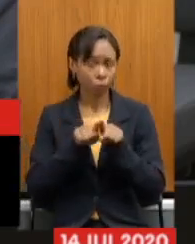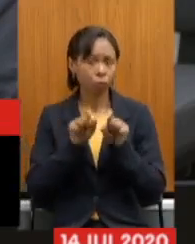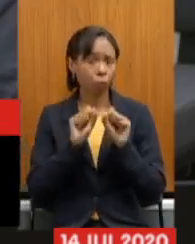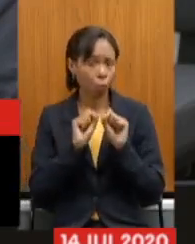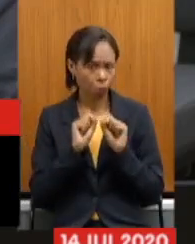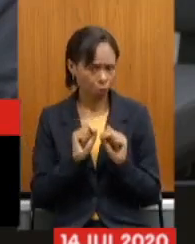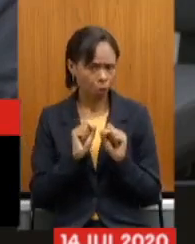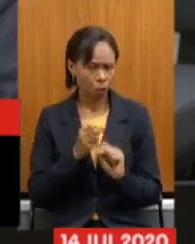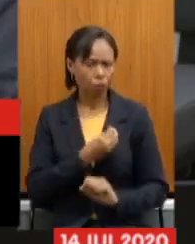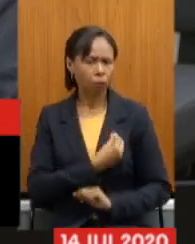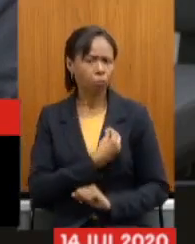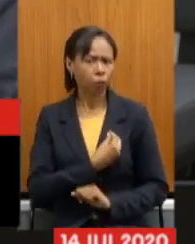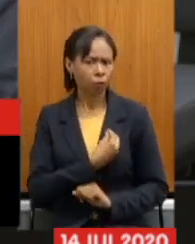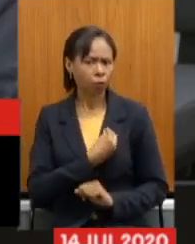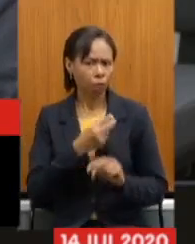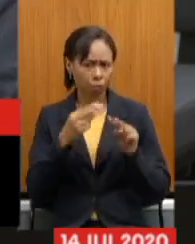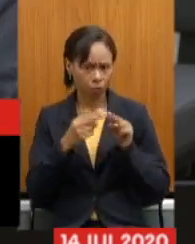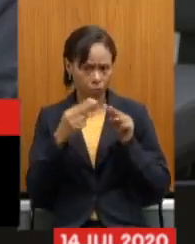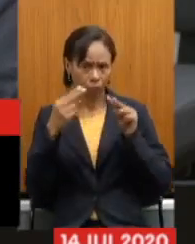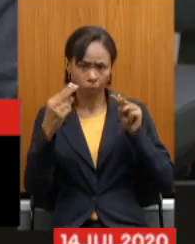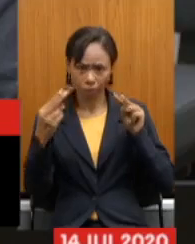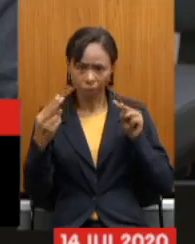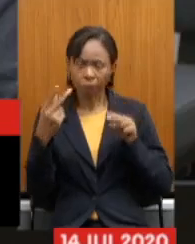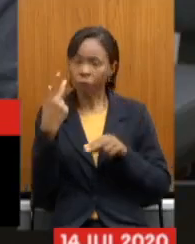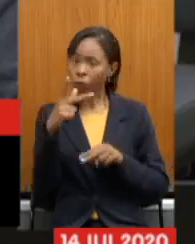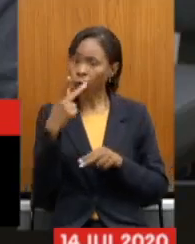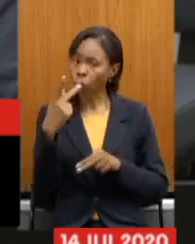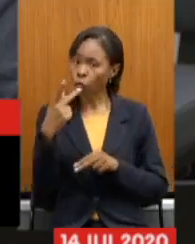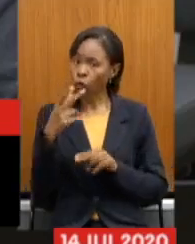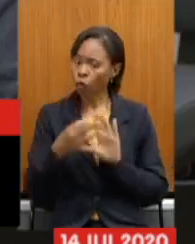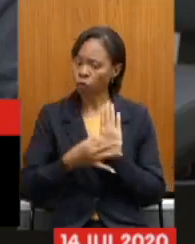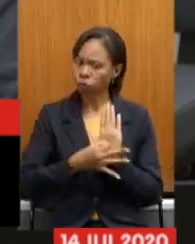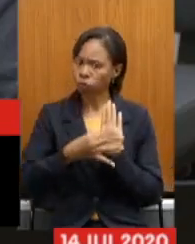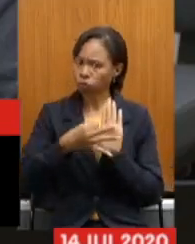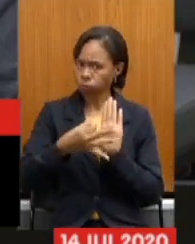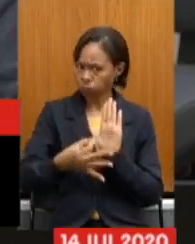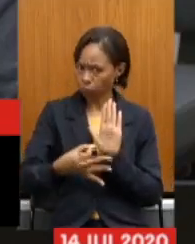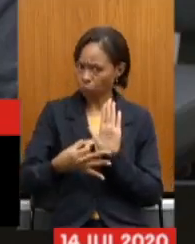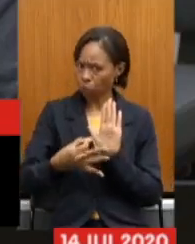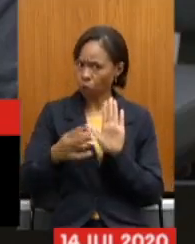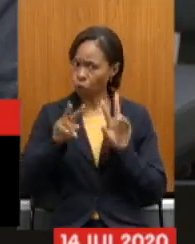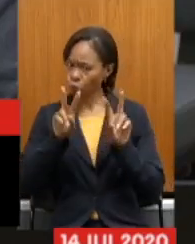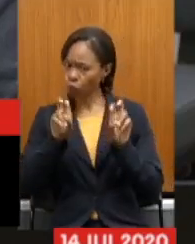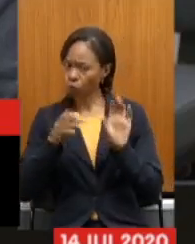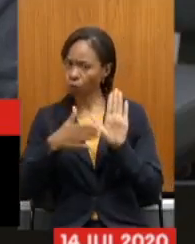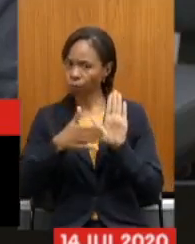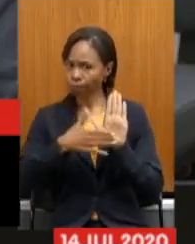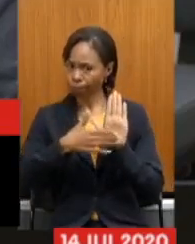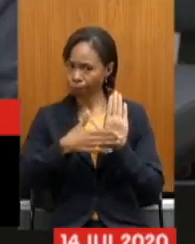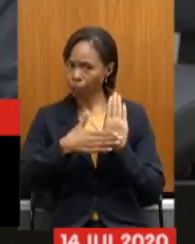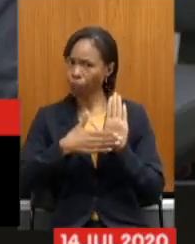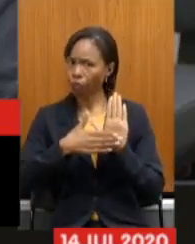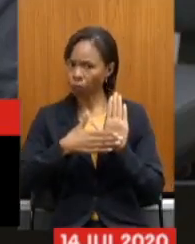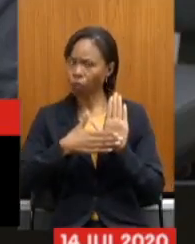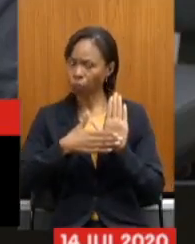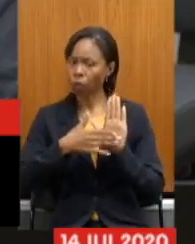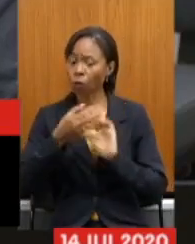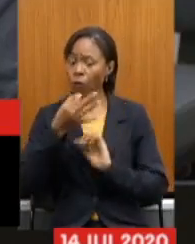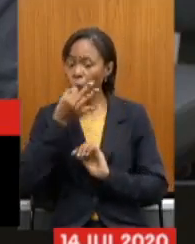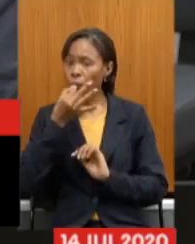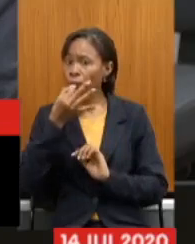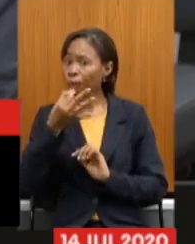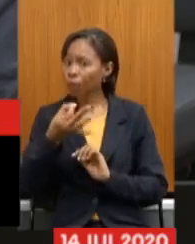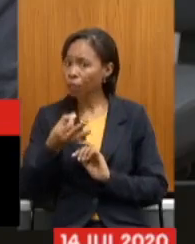ferramenta digital, de sua opinião sobre os projetos em tramitação, opinando diretamente